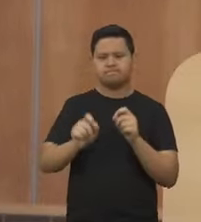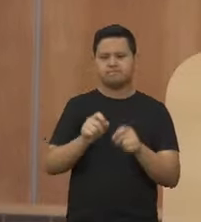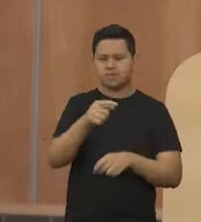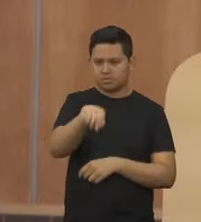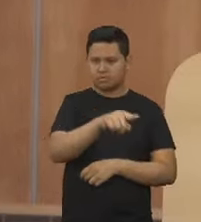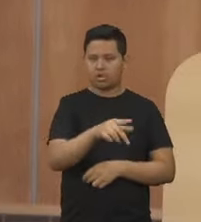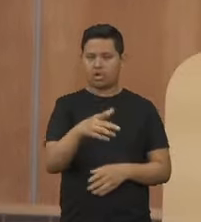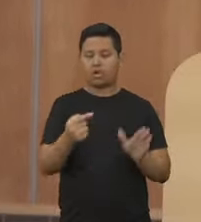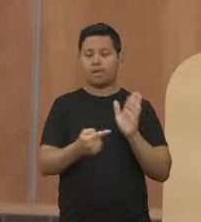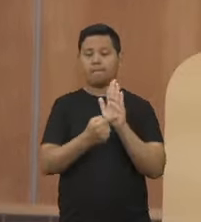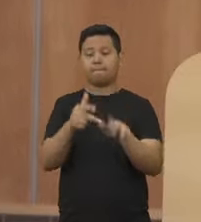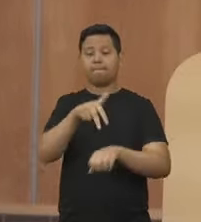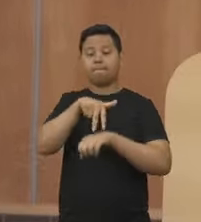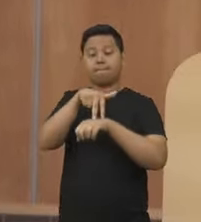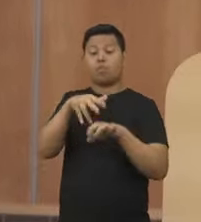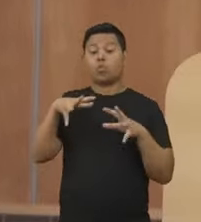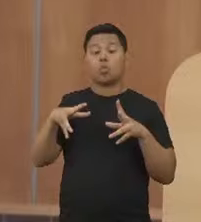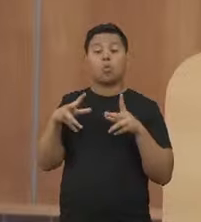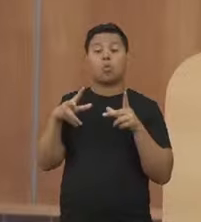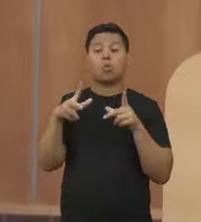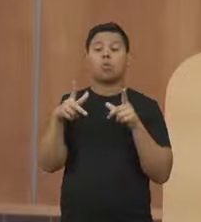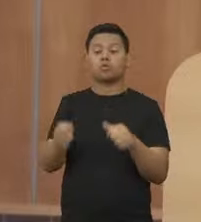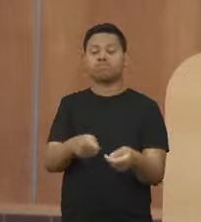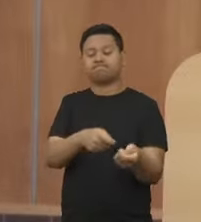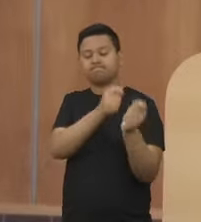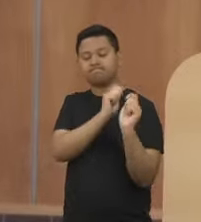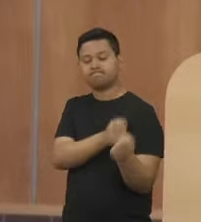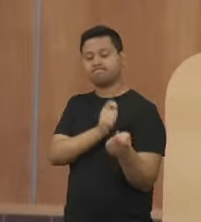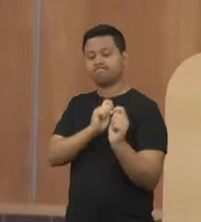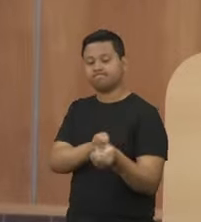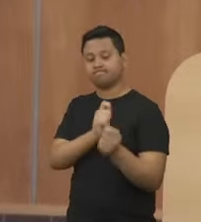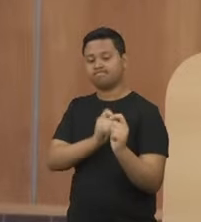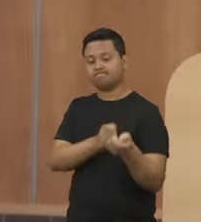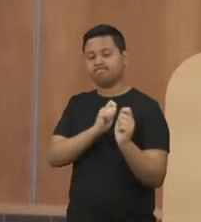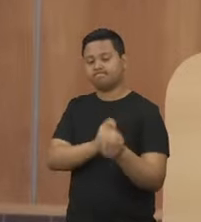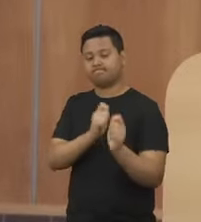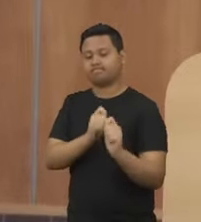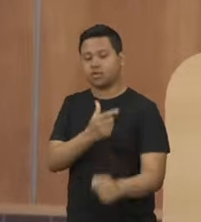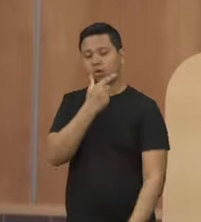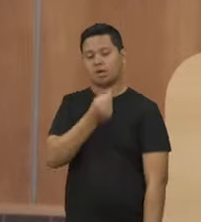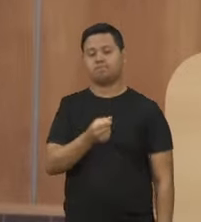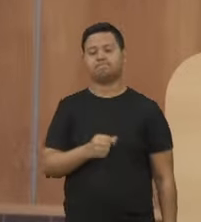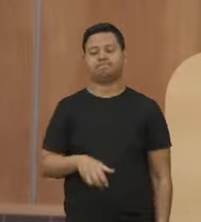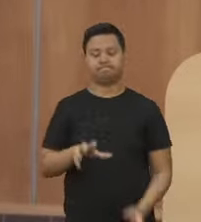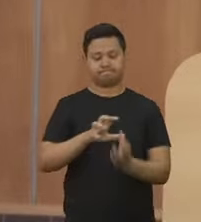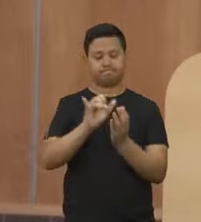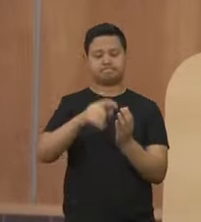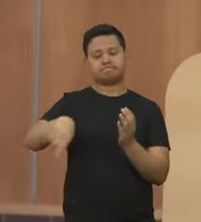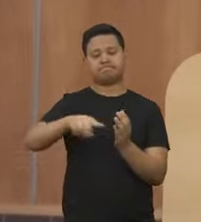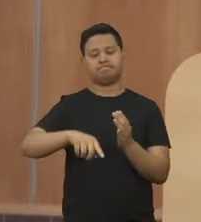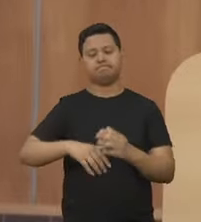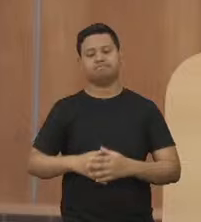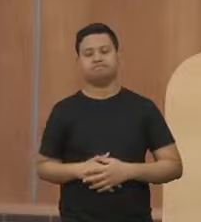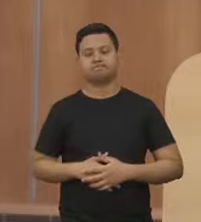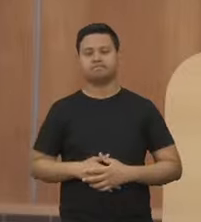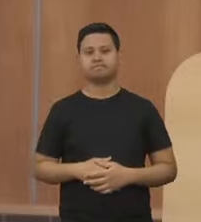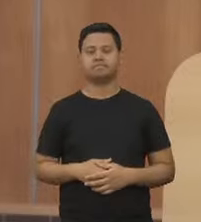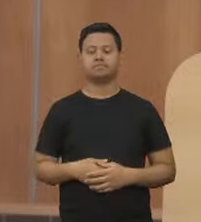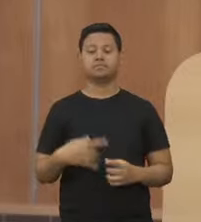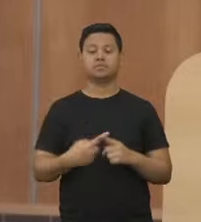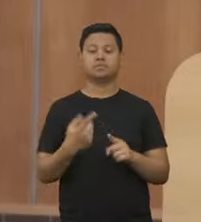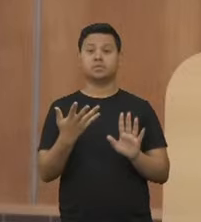vocês representam todos charreteiros e todos carroceiros da nossa cidade de Jacareí.